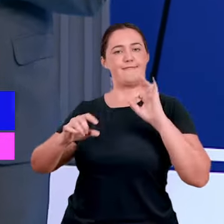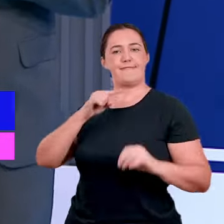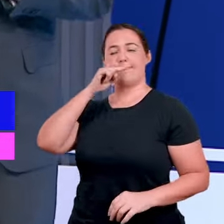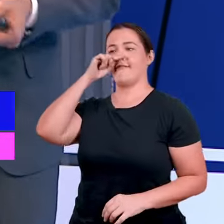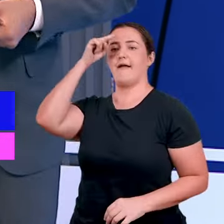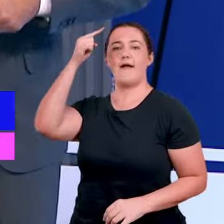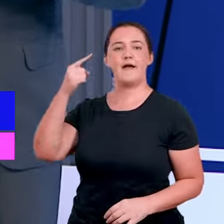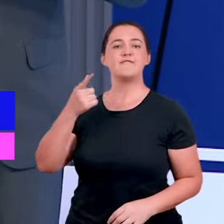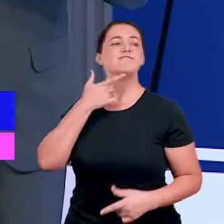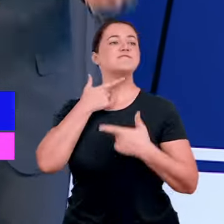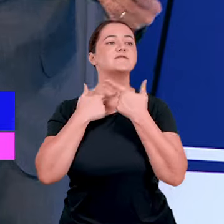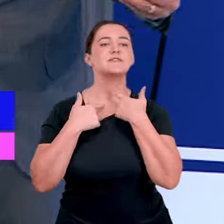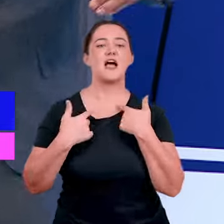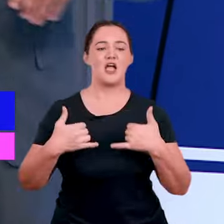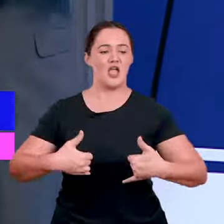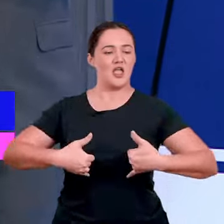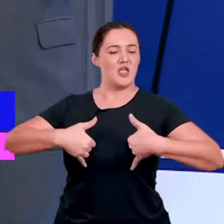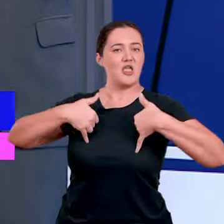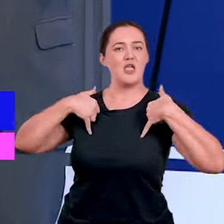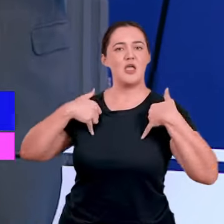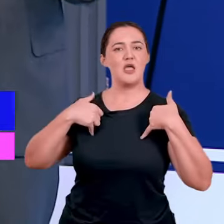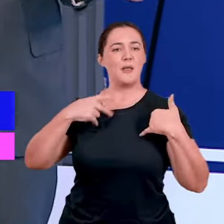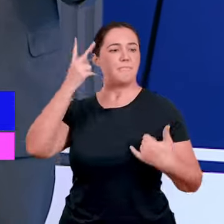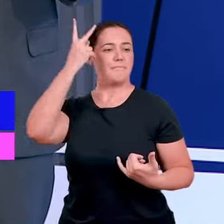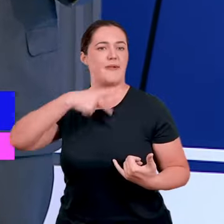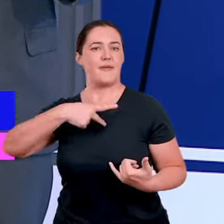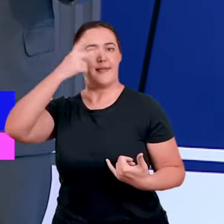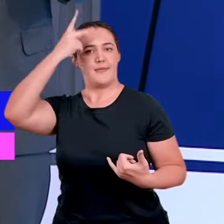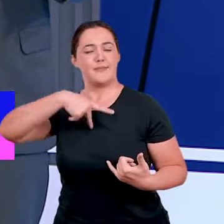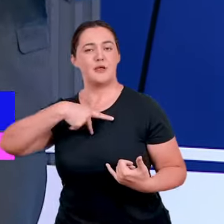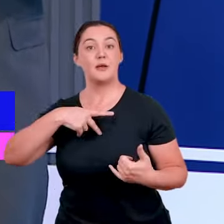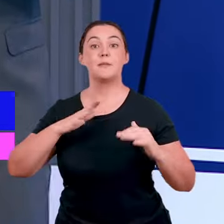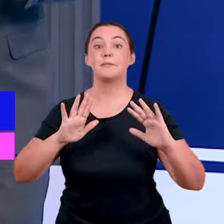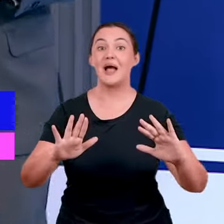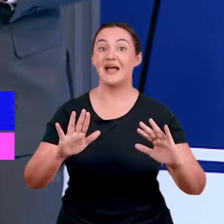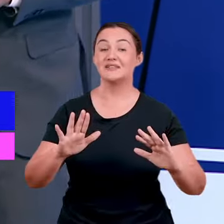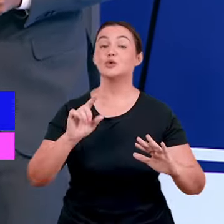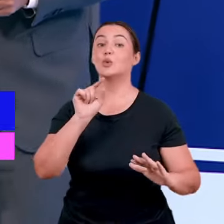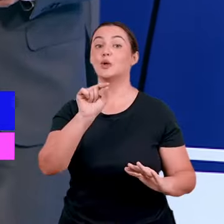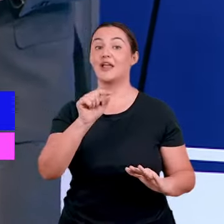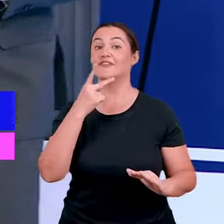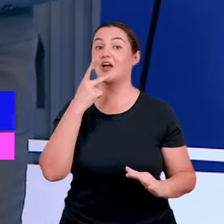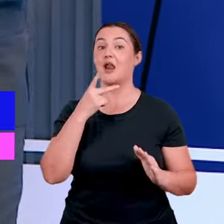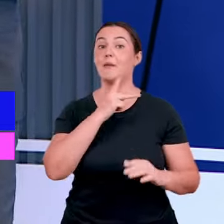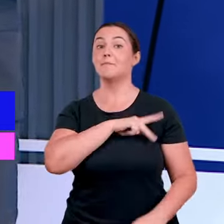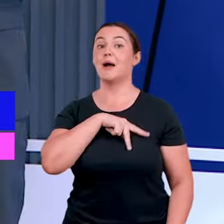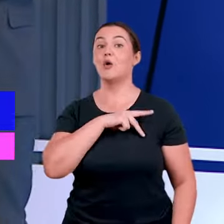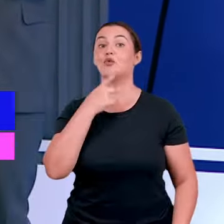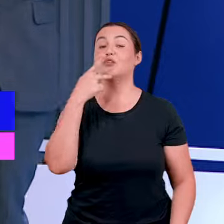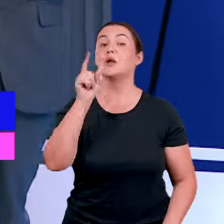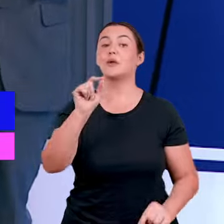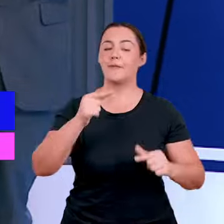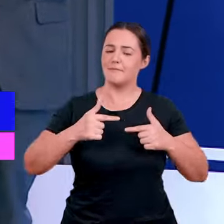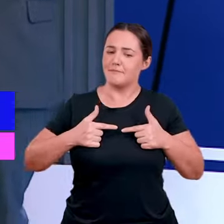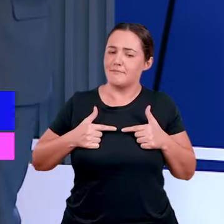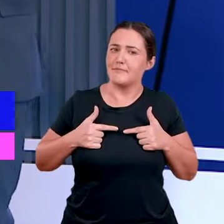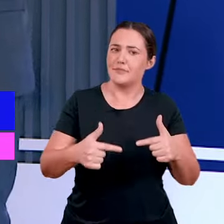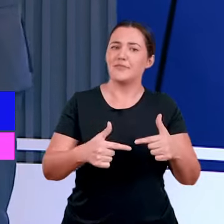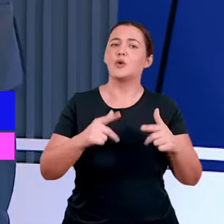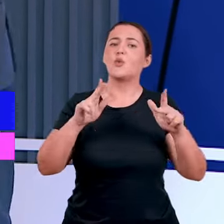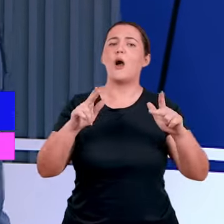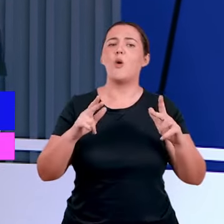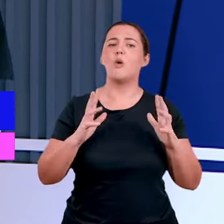desejo, por poder, por posse ou por qualquer outra coisa. Mas essa batalha aqui é a batalha que vale a pena